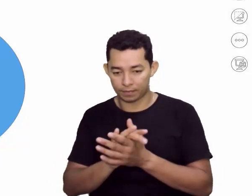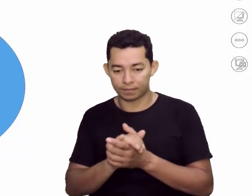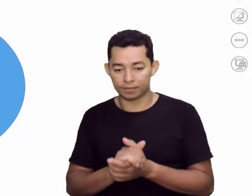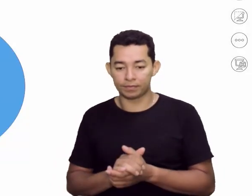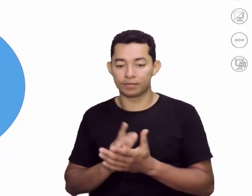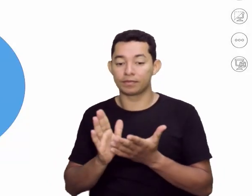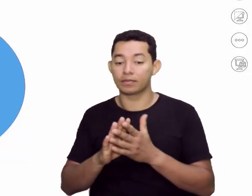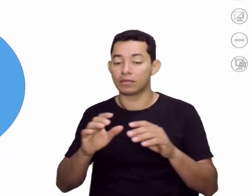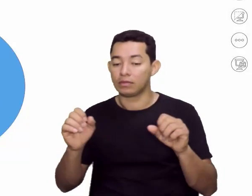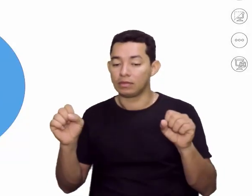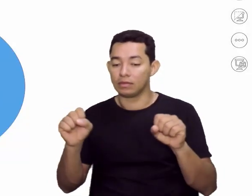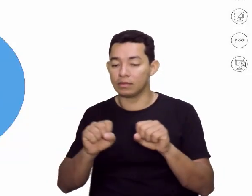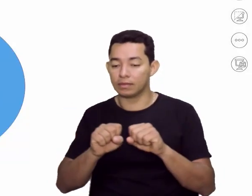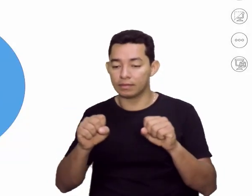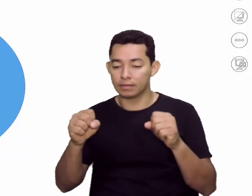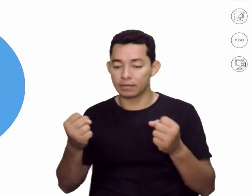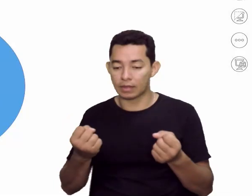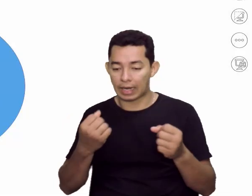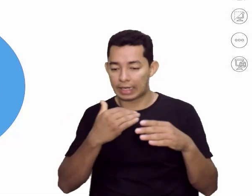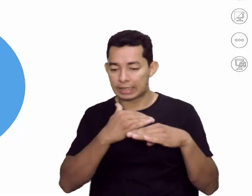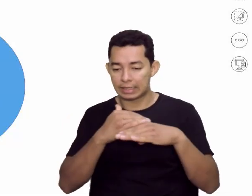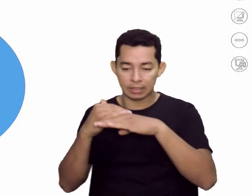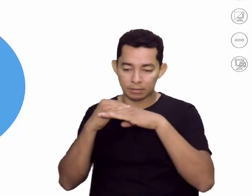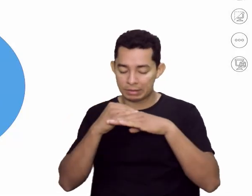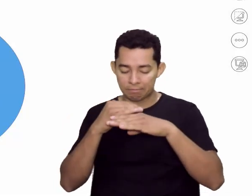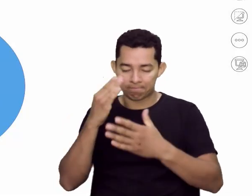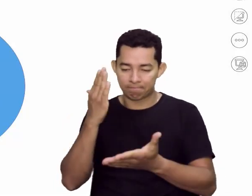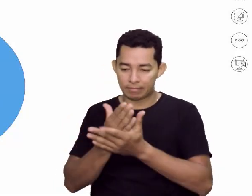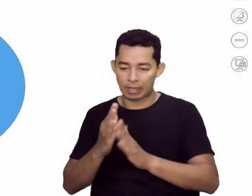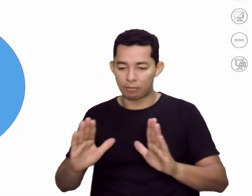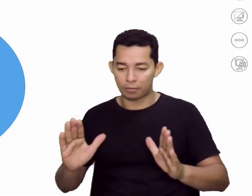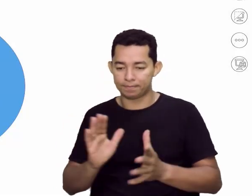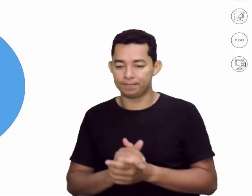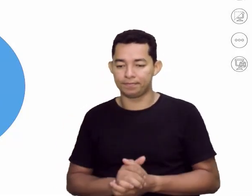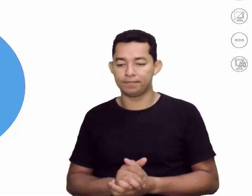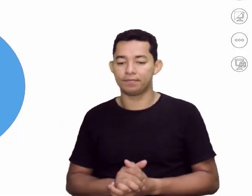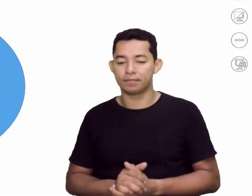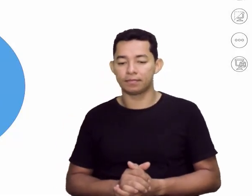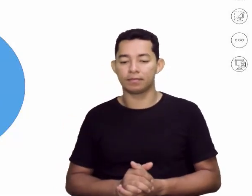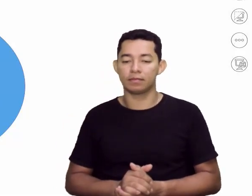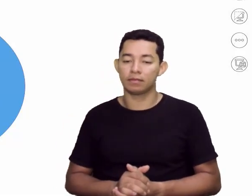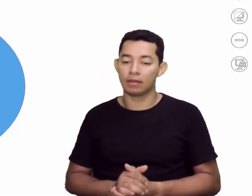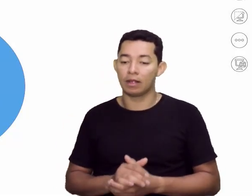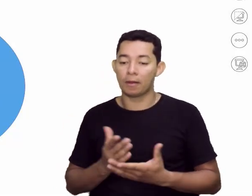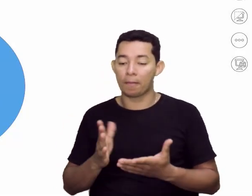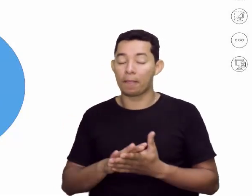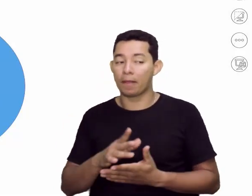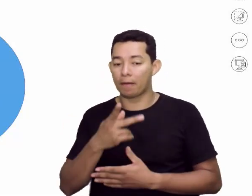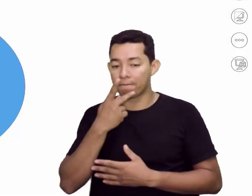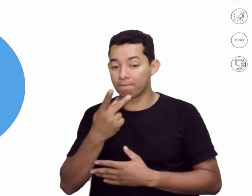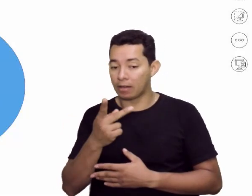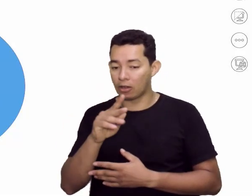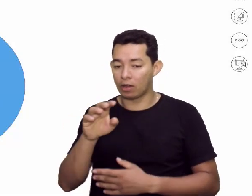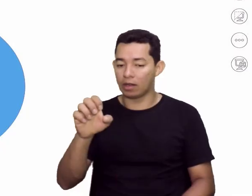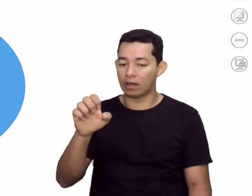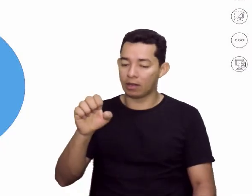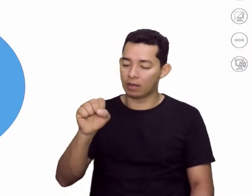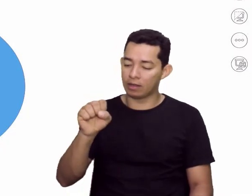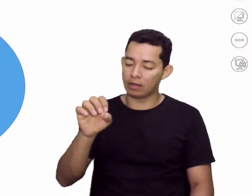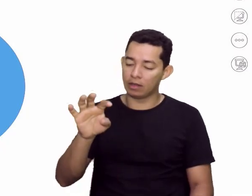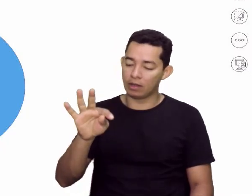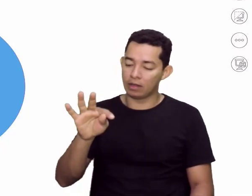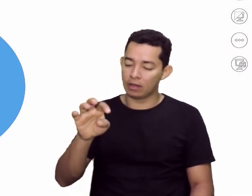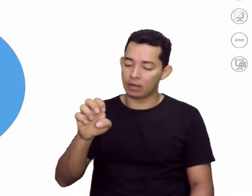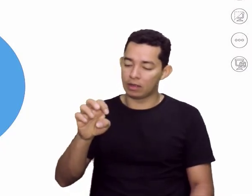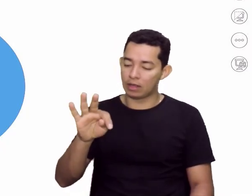a ruptura com os padrões estéticos do passado. Já falei para você que estética tem nada a ver com beleza.